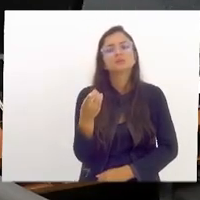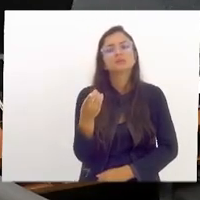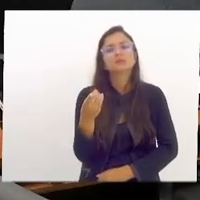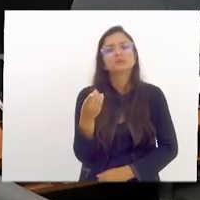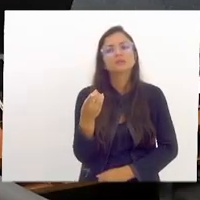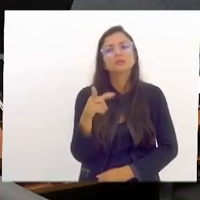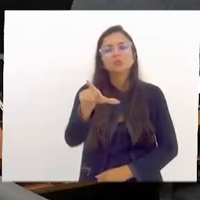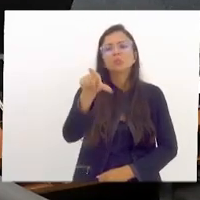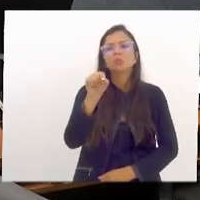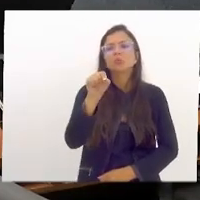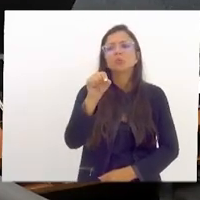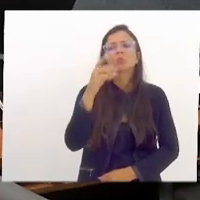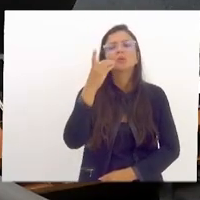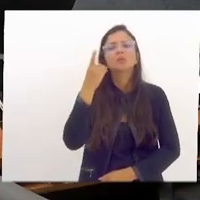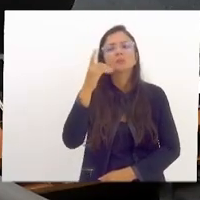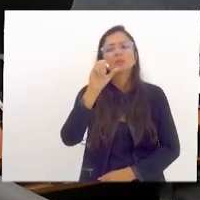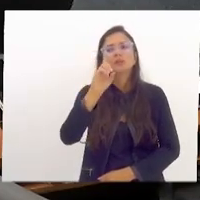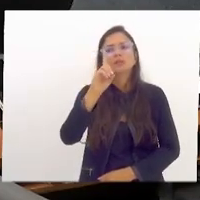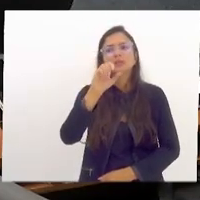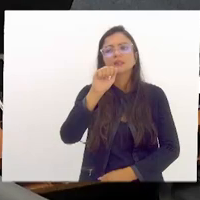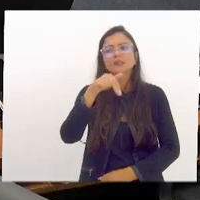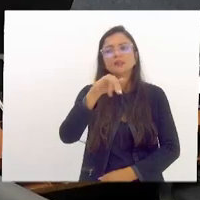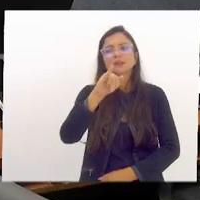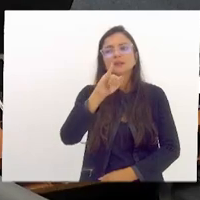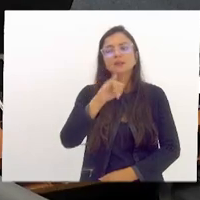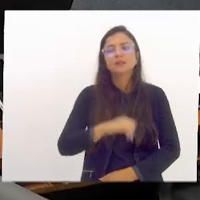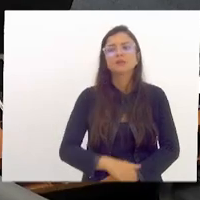designa a deputada Dani Monteiro.